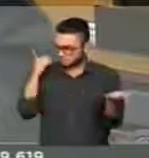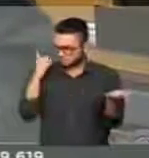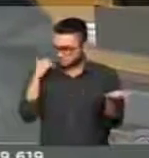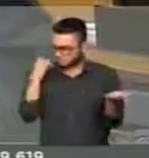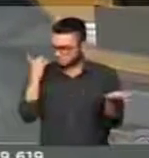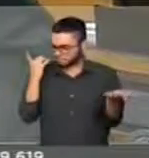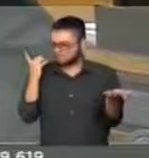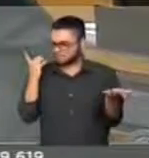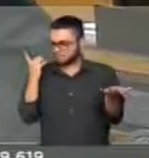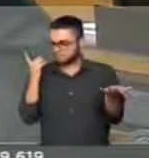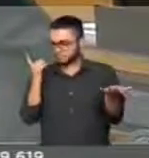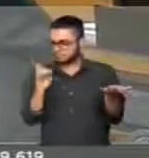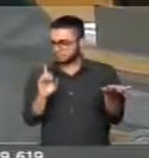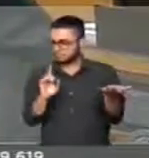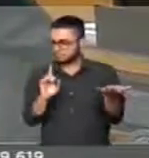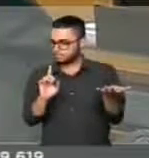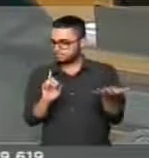devem